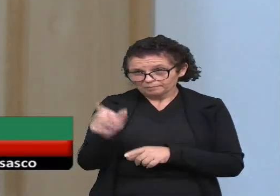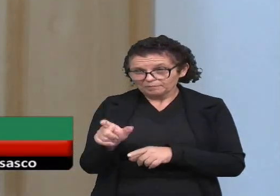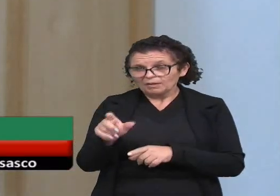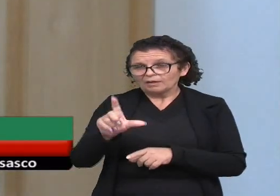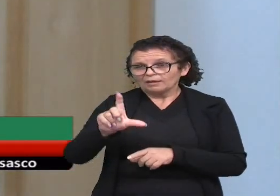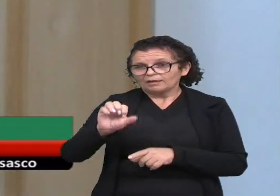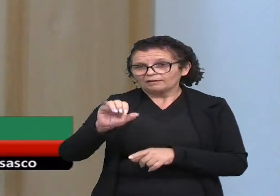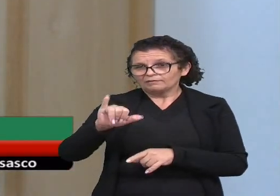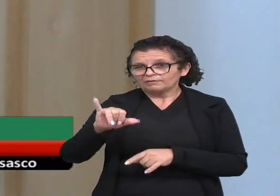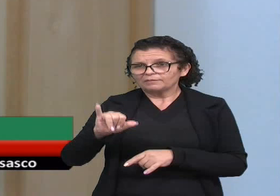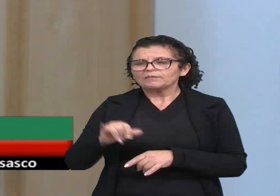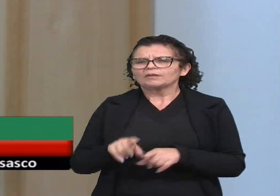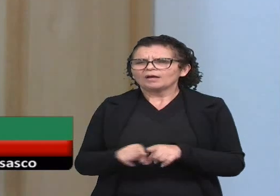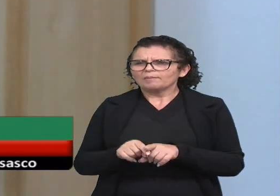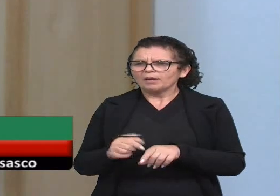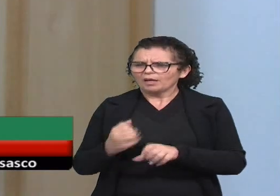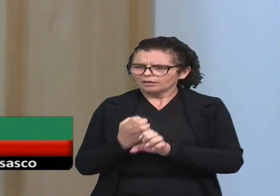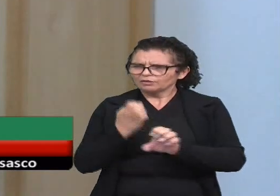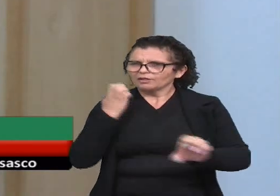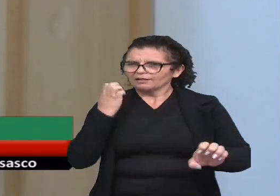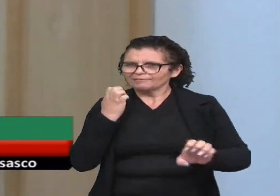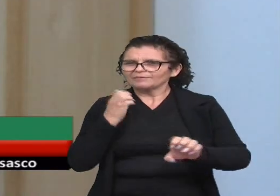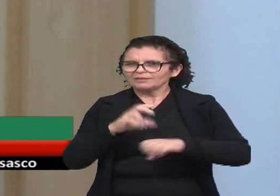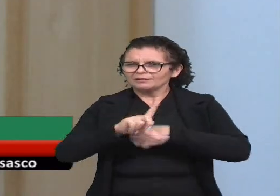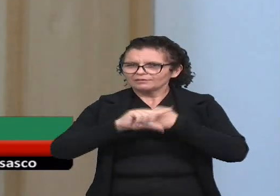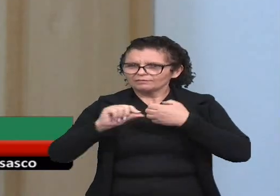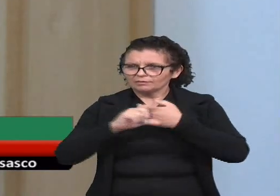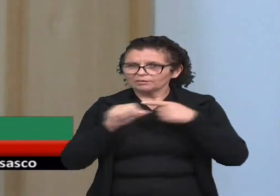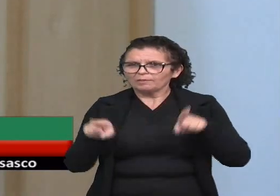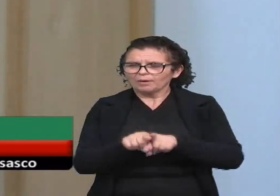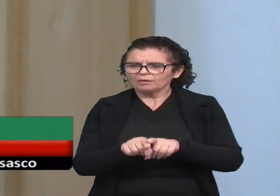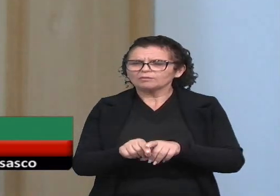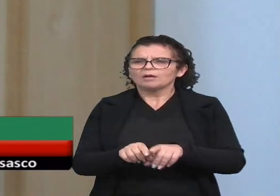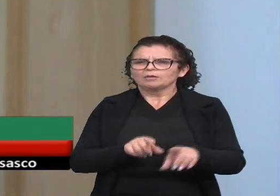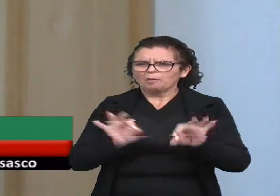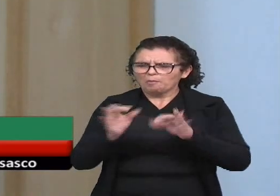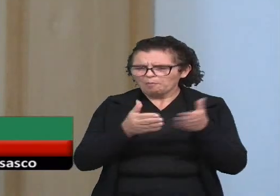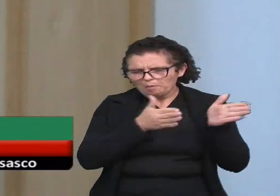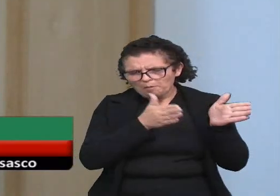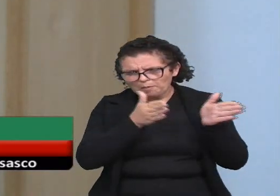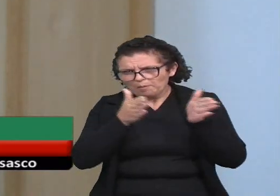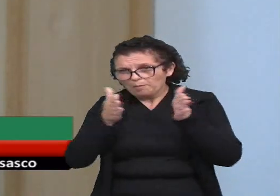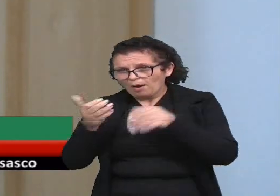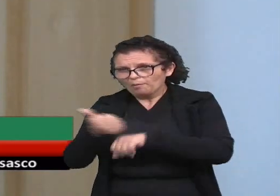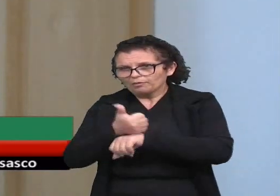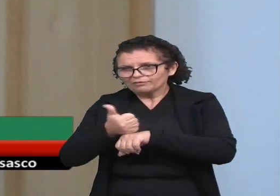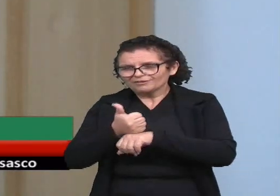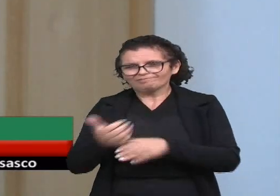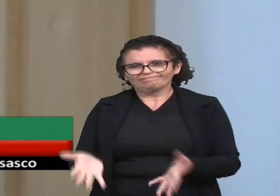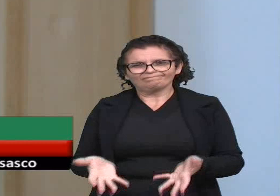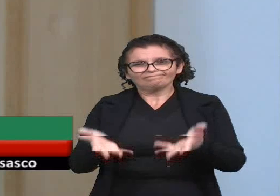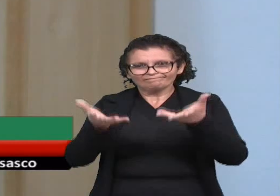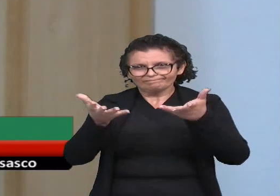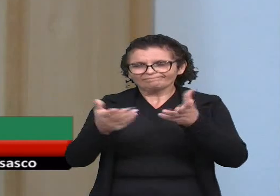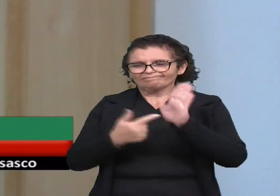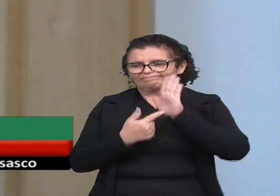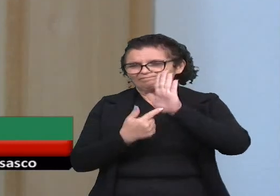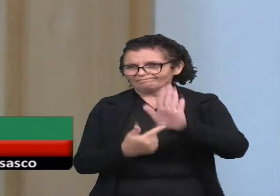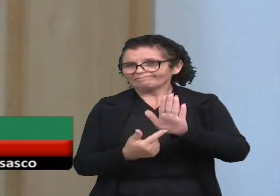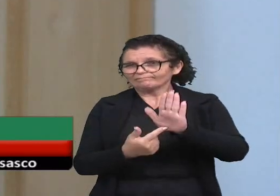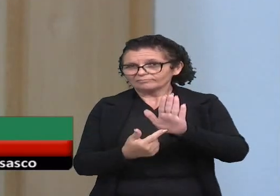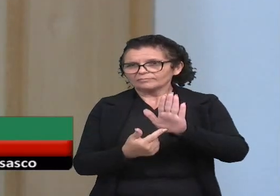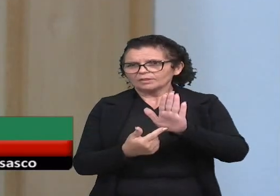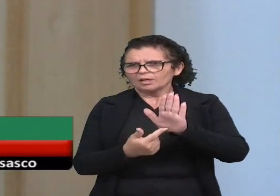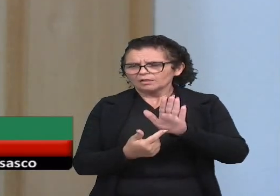é especialista em engenharia civil e gestão de negócios, tem uma trajetória acadêmica e profissional que é exemplar e